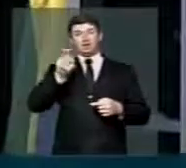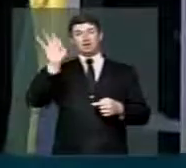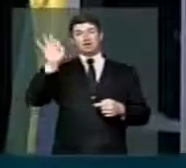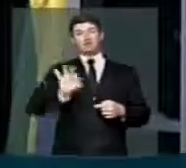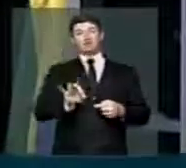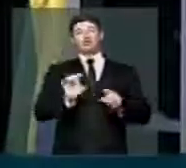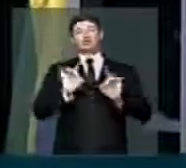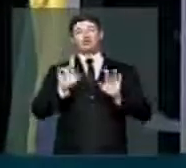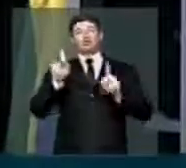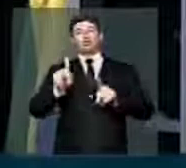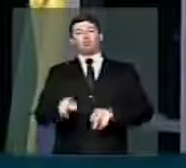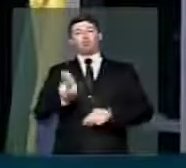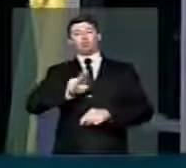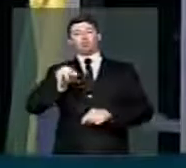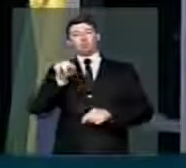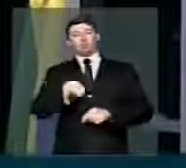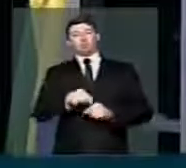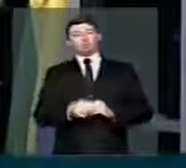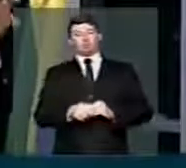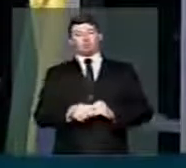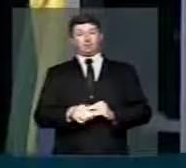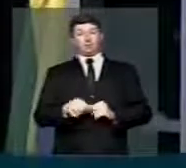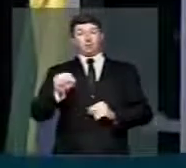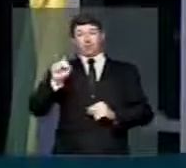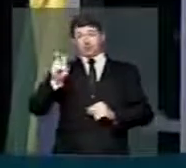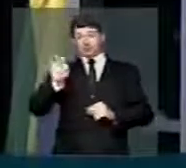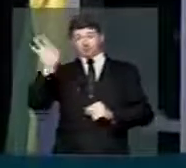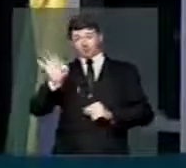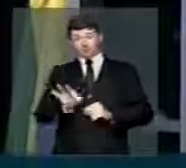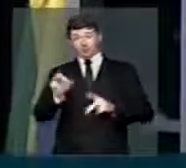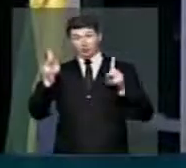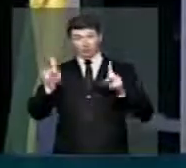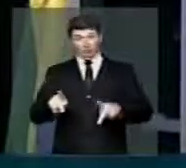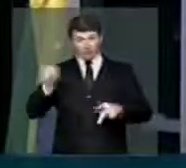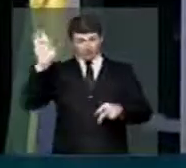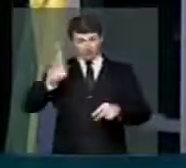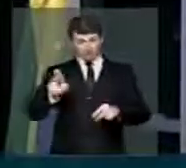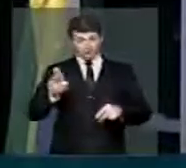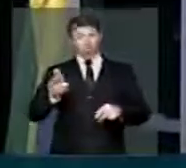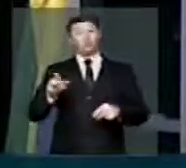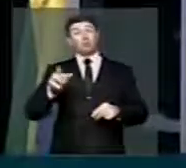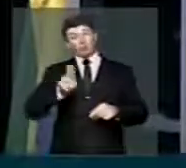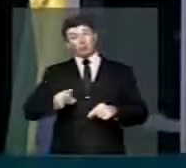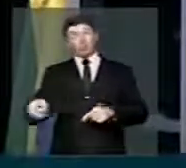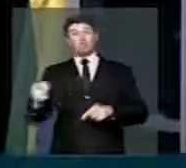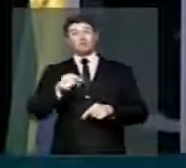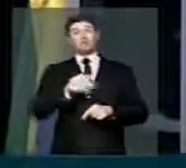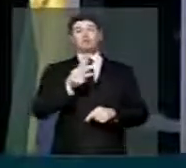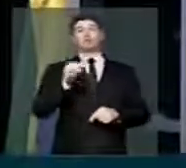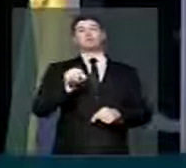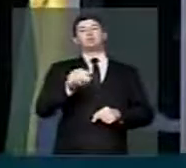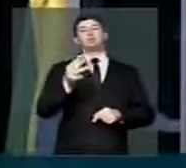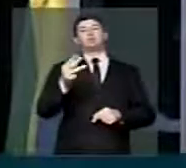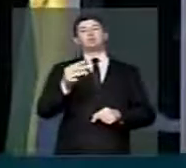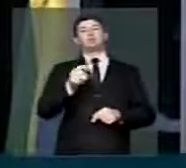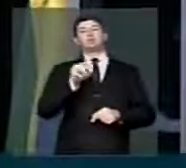da população brasileira. E 85% da população brasileira tem aí